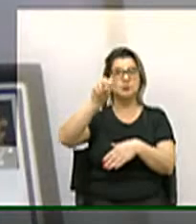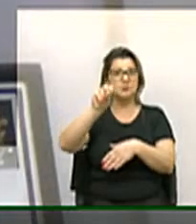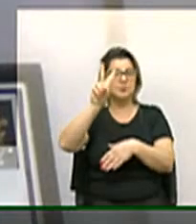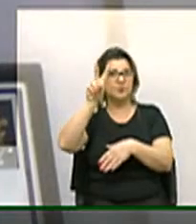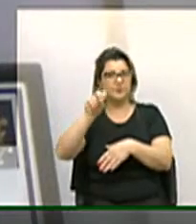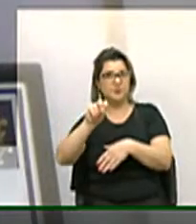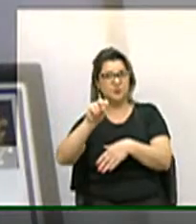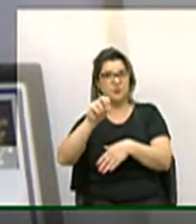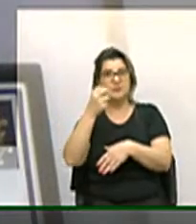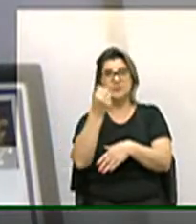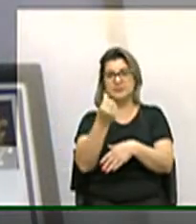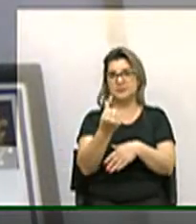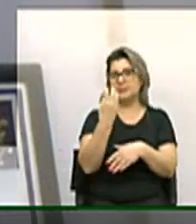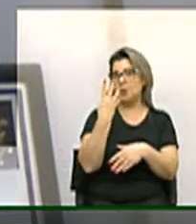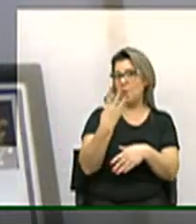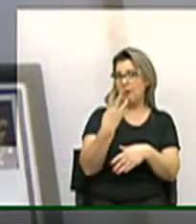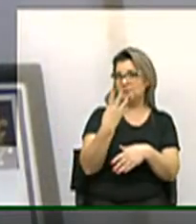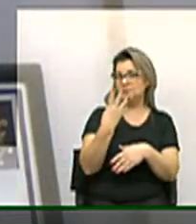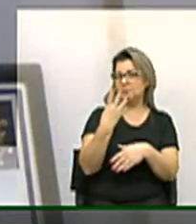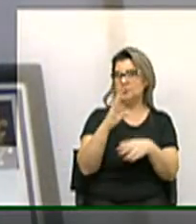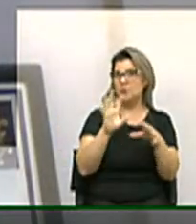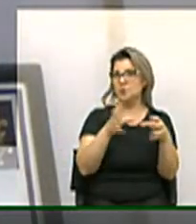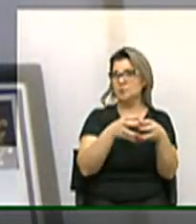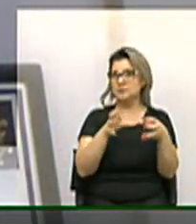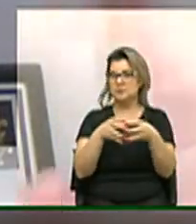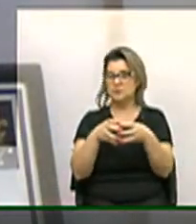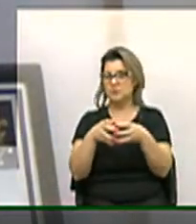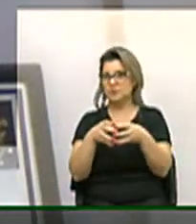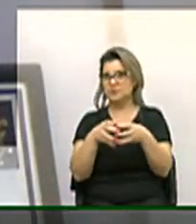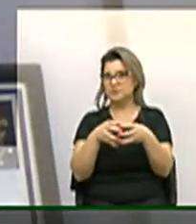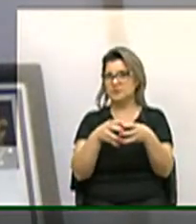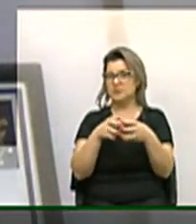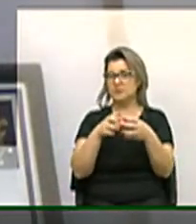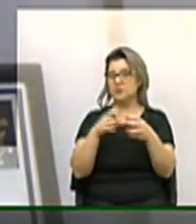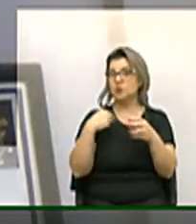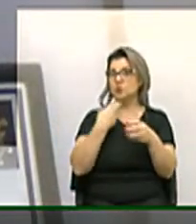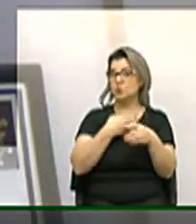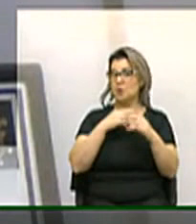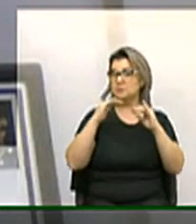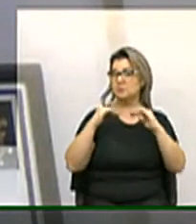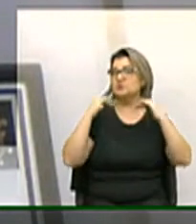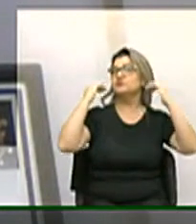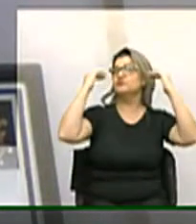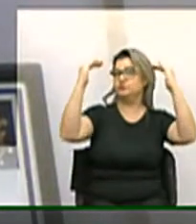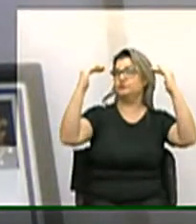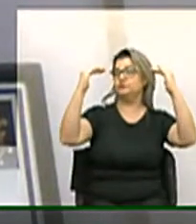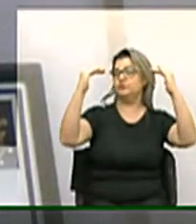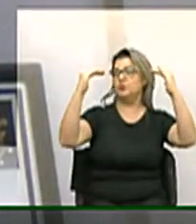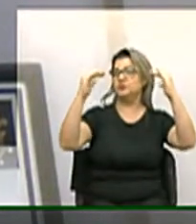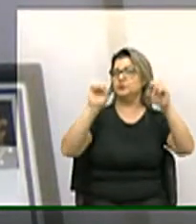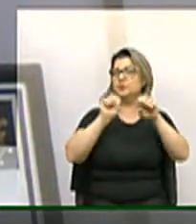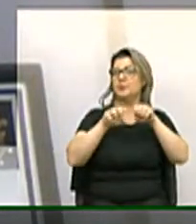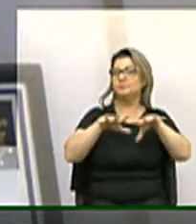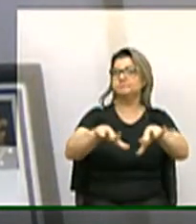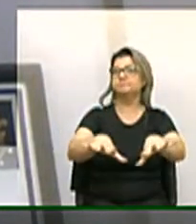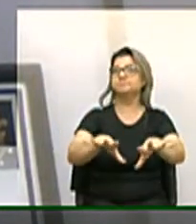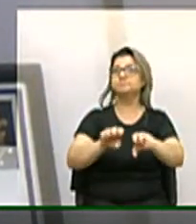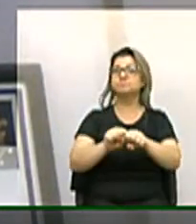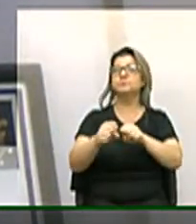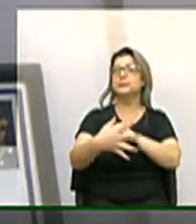o presente momento, nós estamos, né, no auge aí da pandemia, o governo do estado